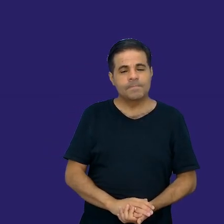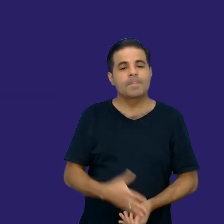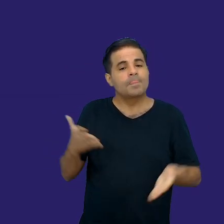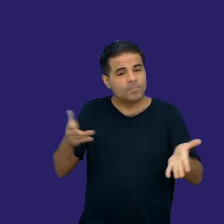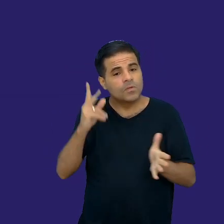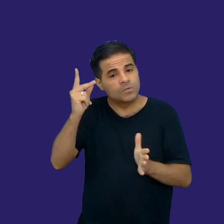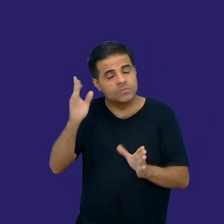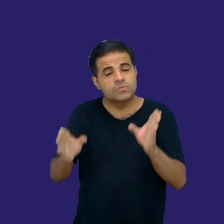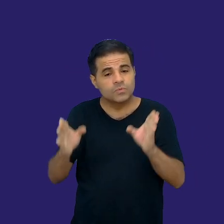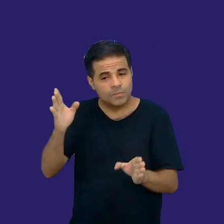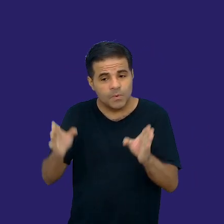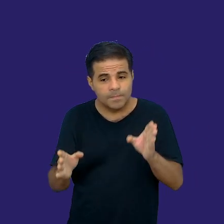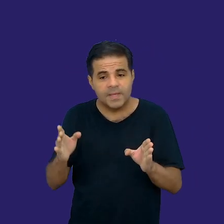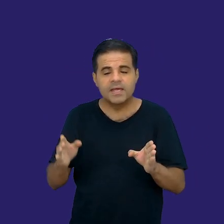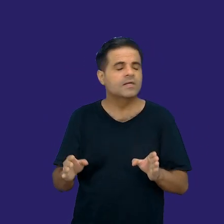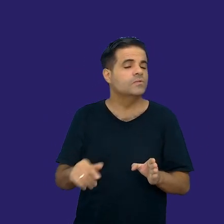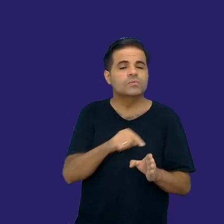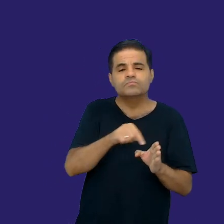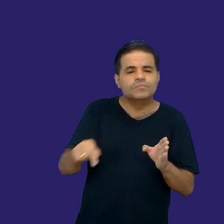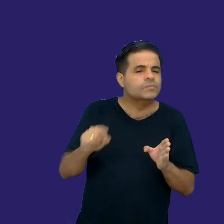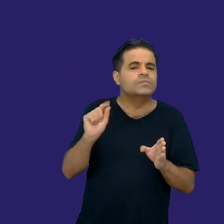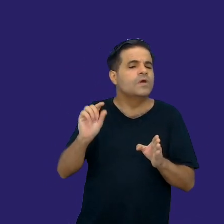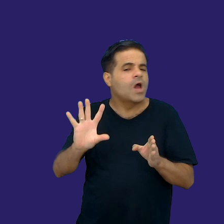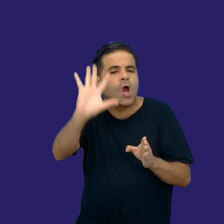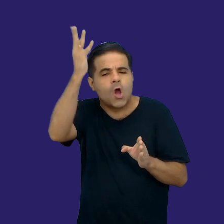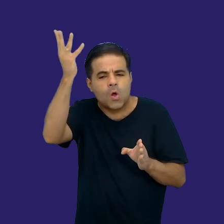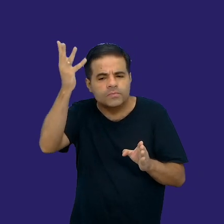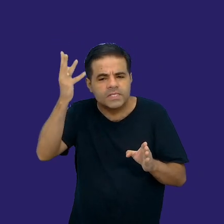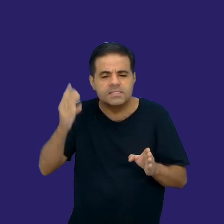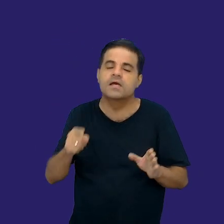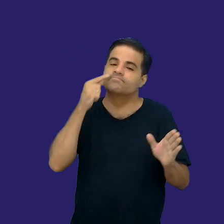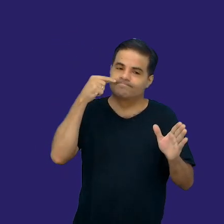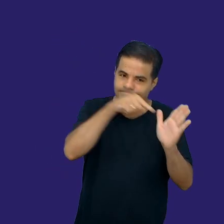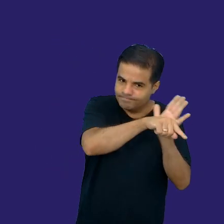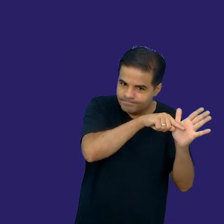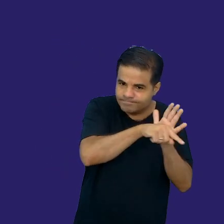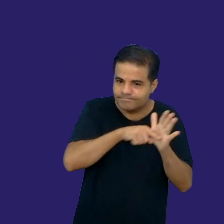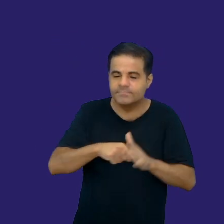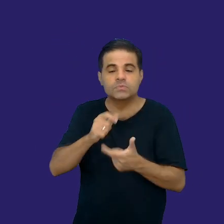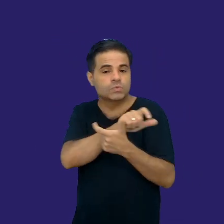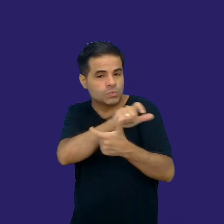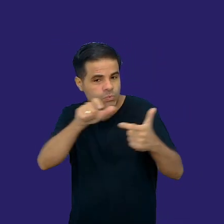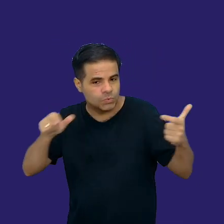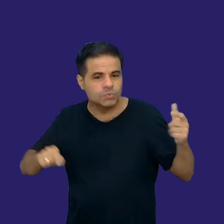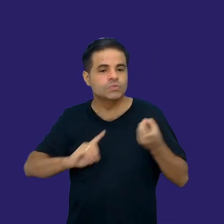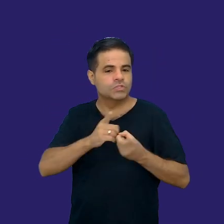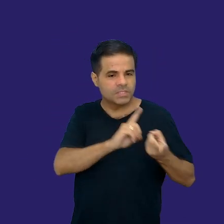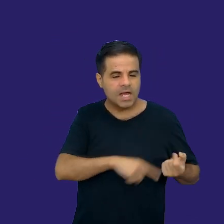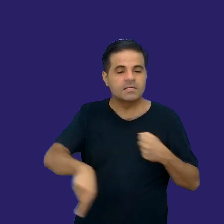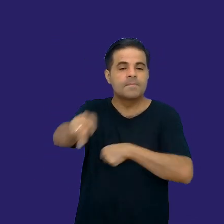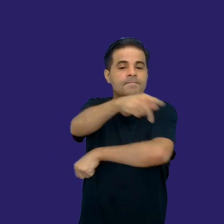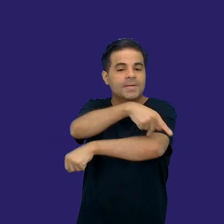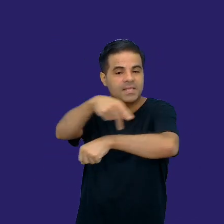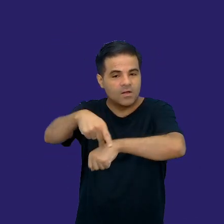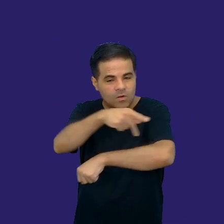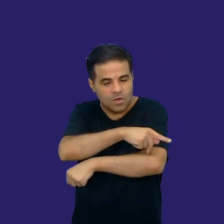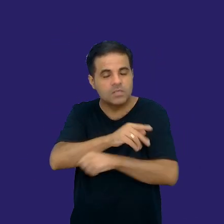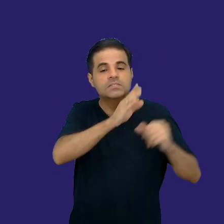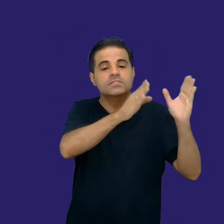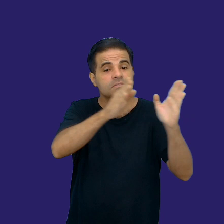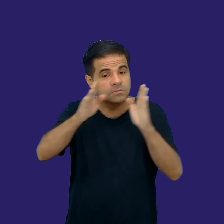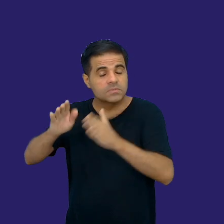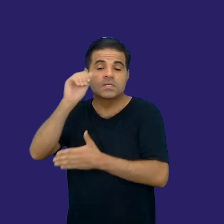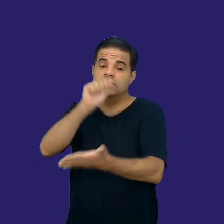Iremos agora para o segundo momento, analisar a estrutura didático-pedagógica da sequência